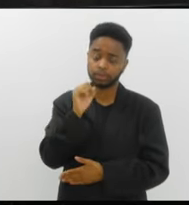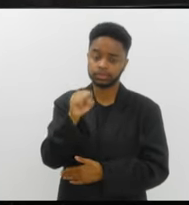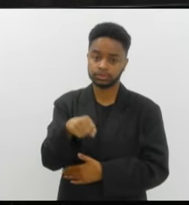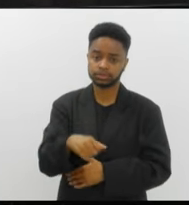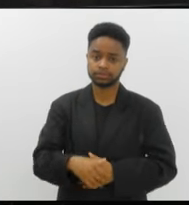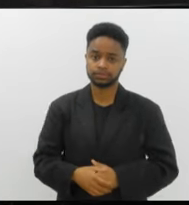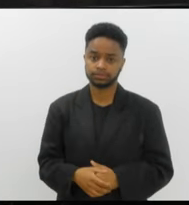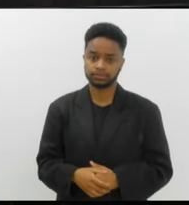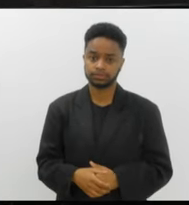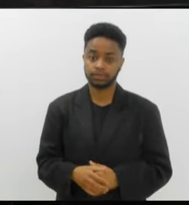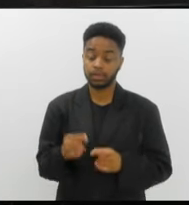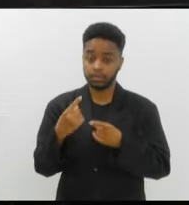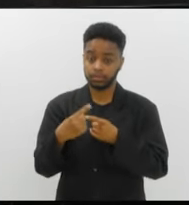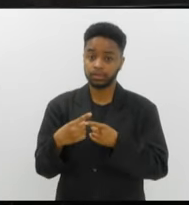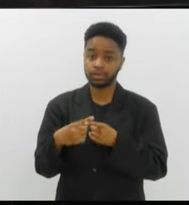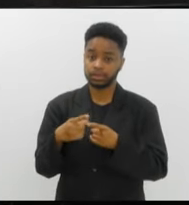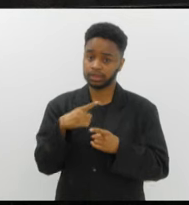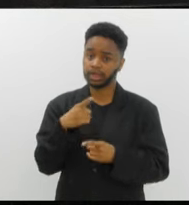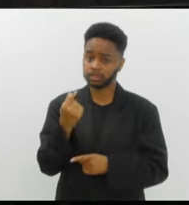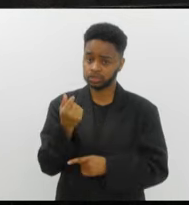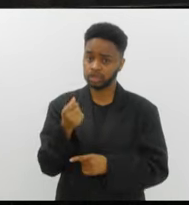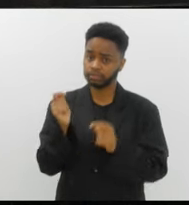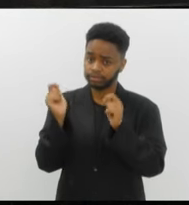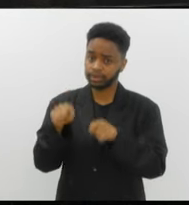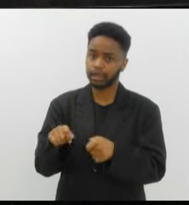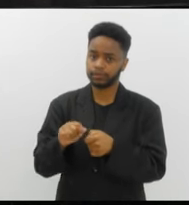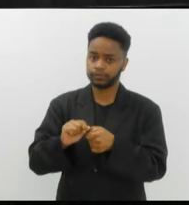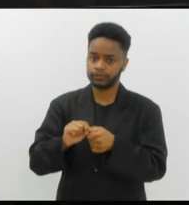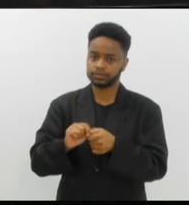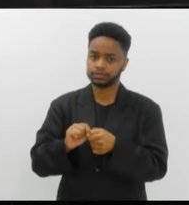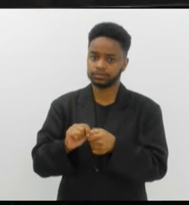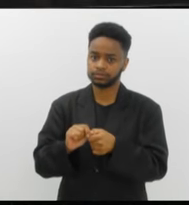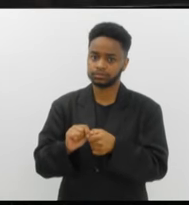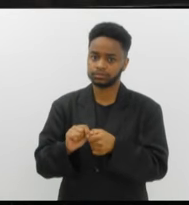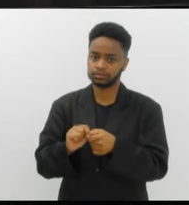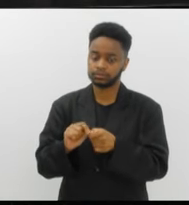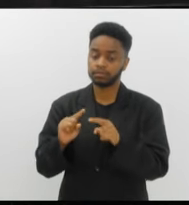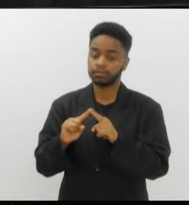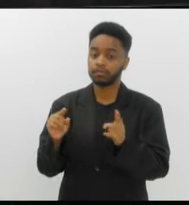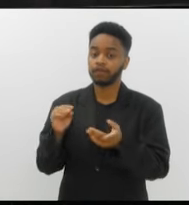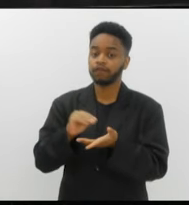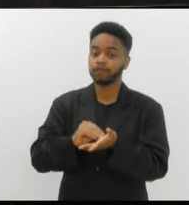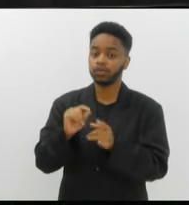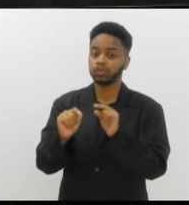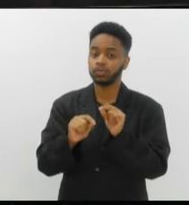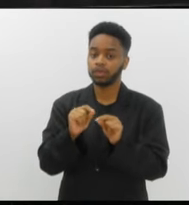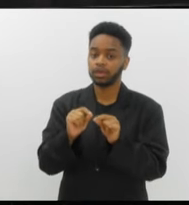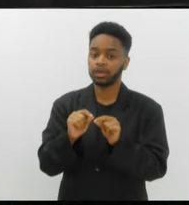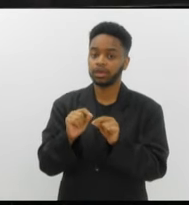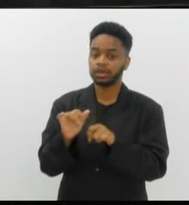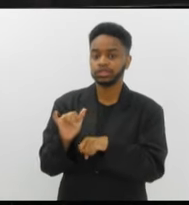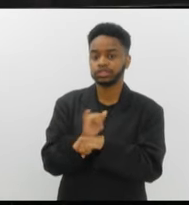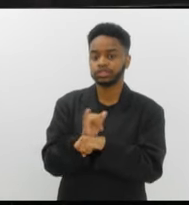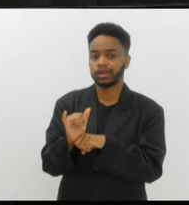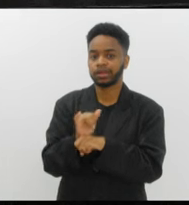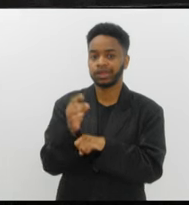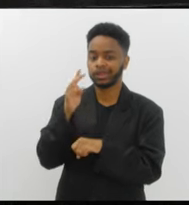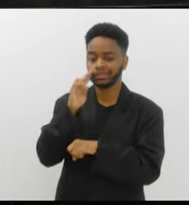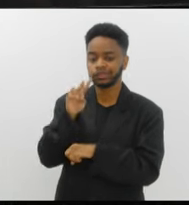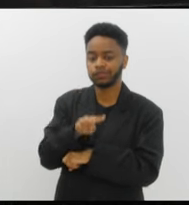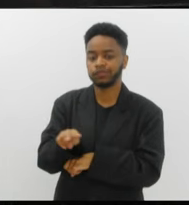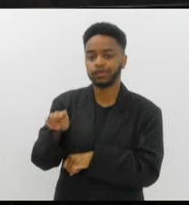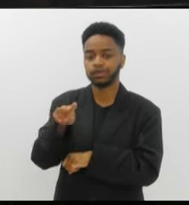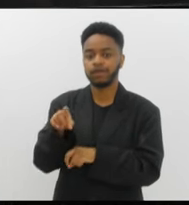podemos, é dinheiro bastante para isso. Falta visão estratégica,